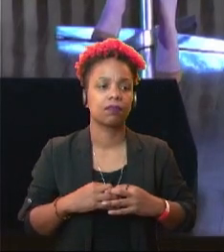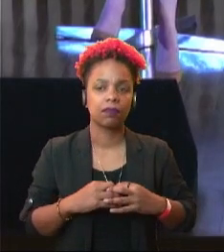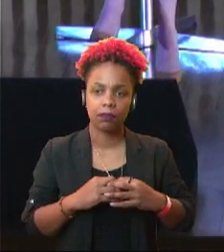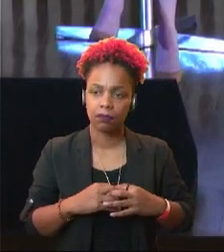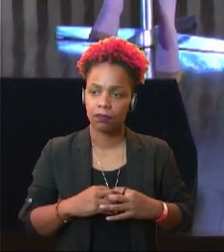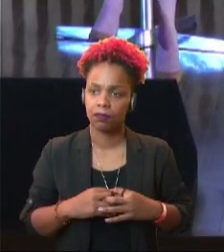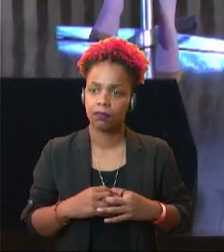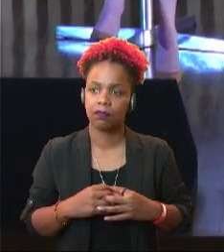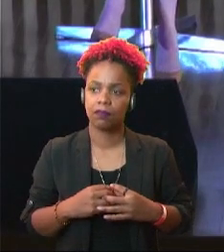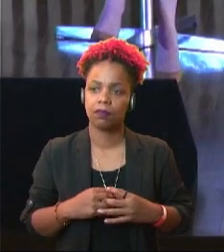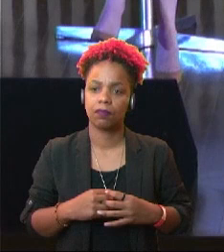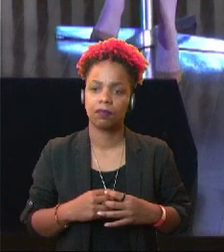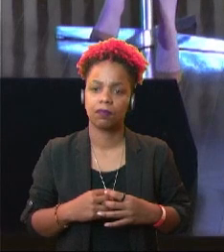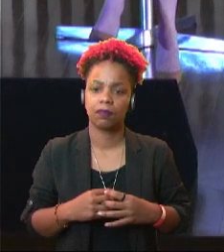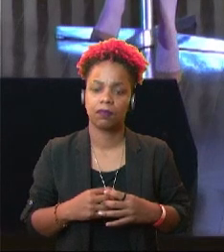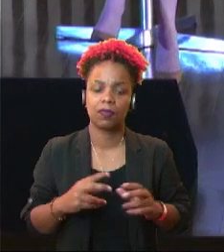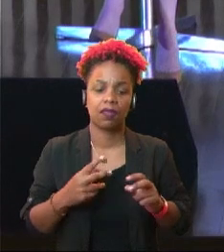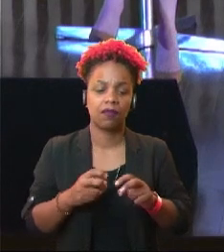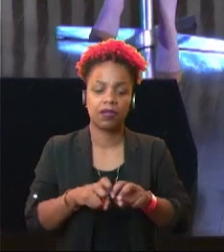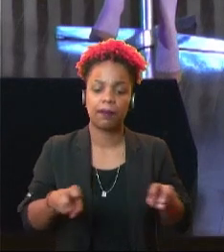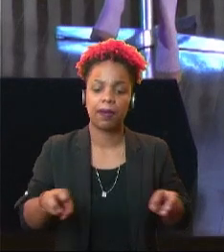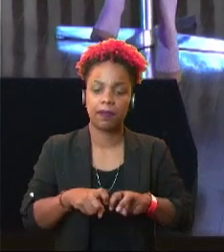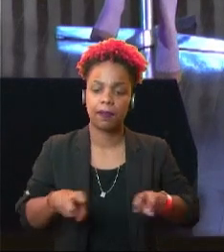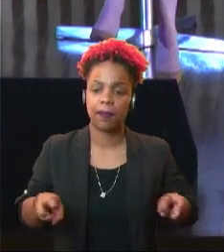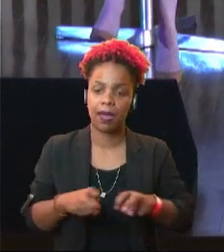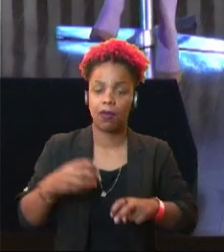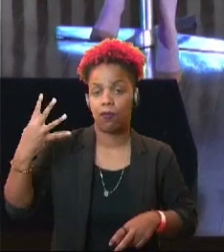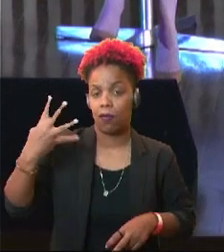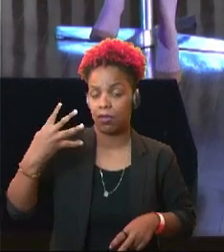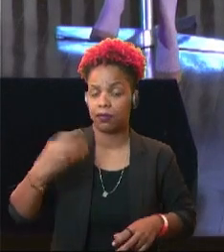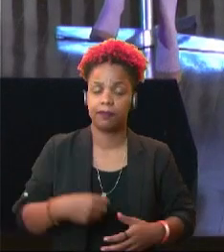Um, dois, três, a quarta fila.